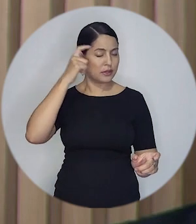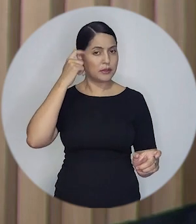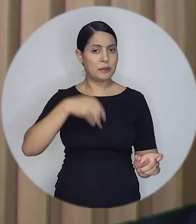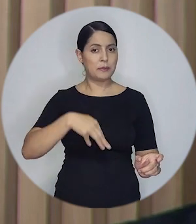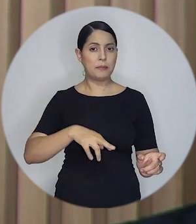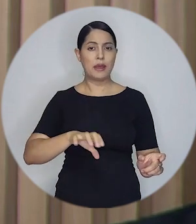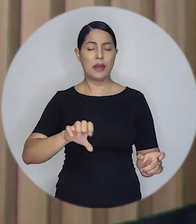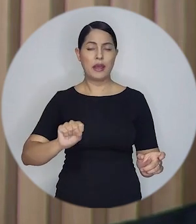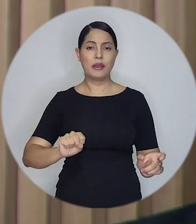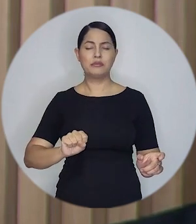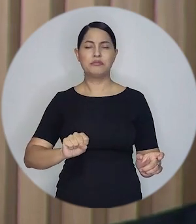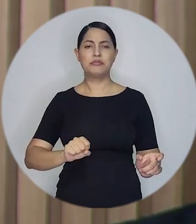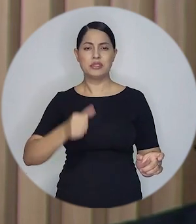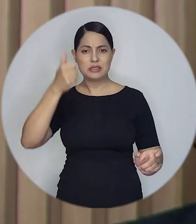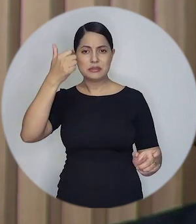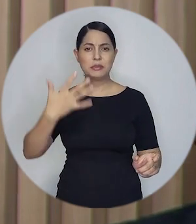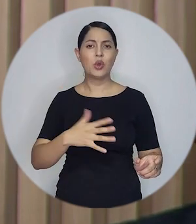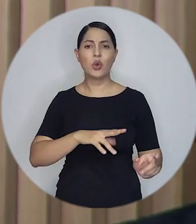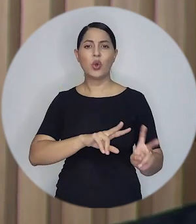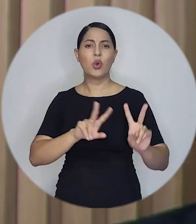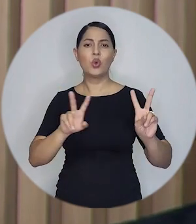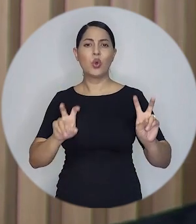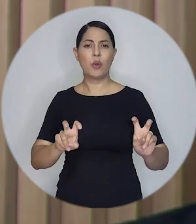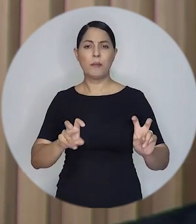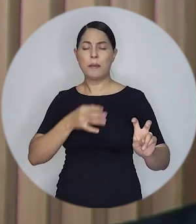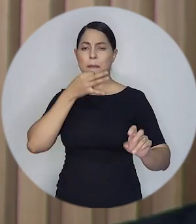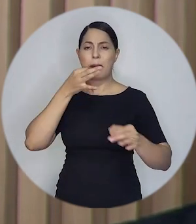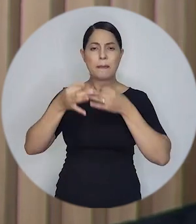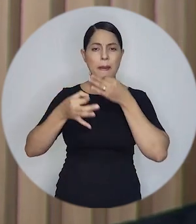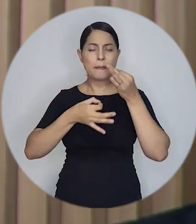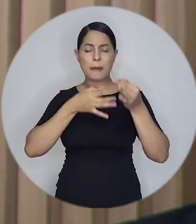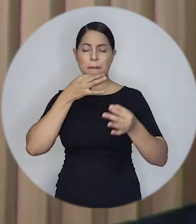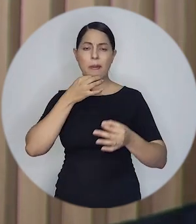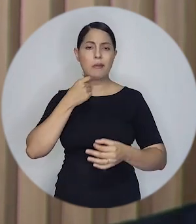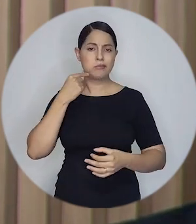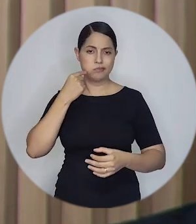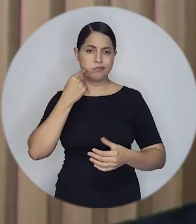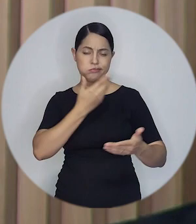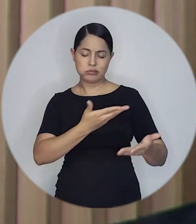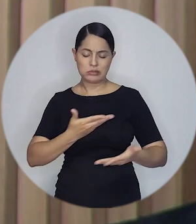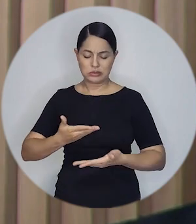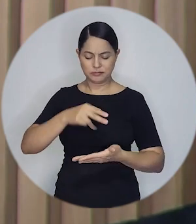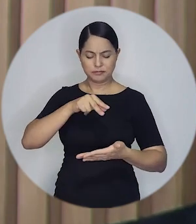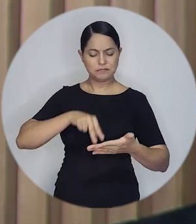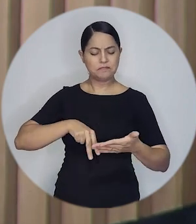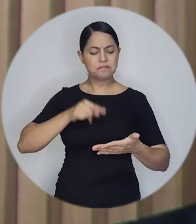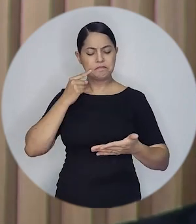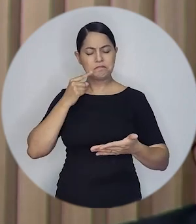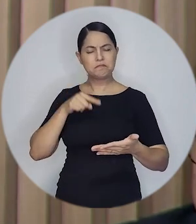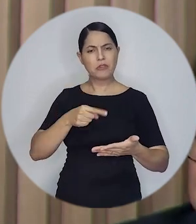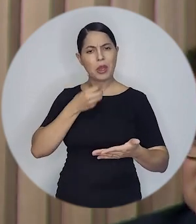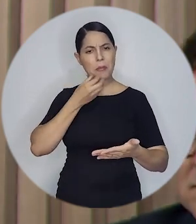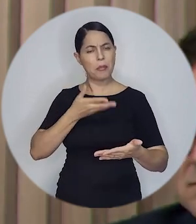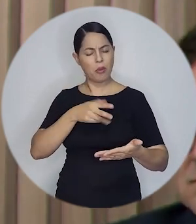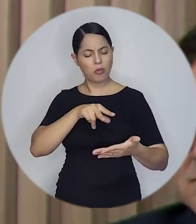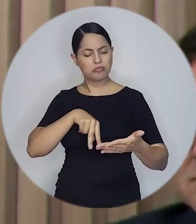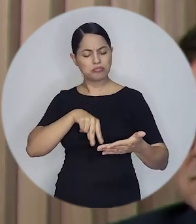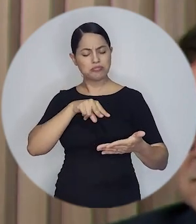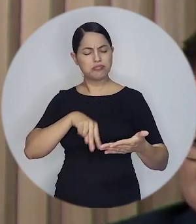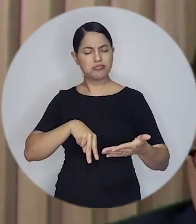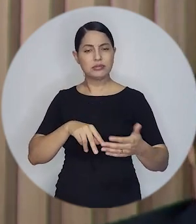o aporte, as sugestões da advocacia, sempre muito bem-vindas. Eu tenho lá, presidente